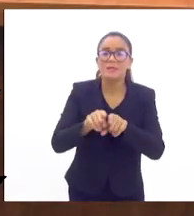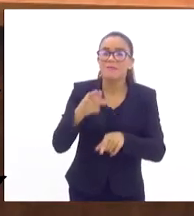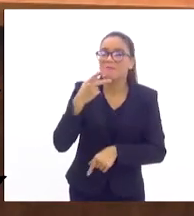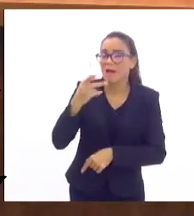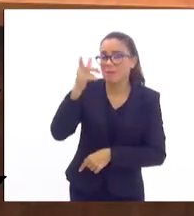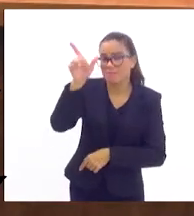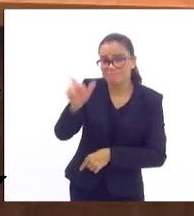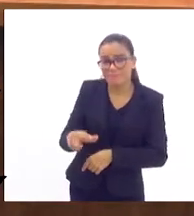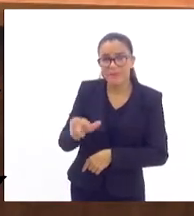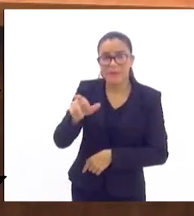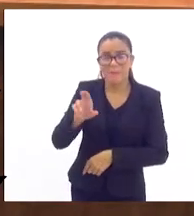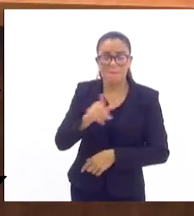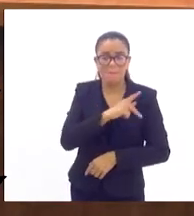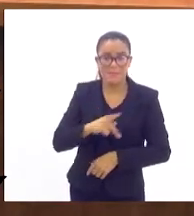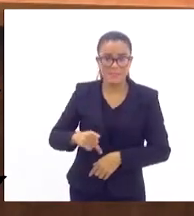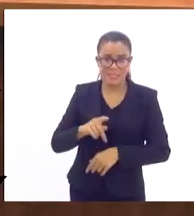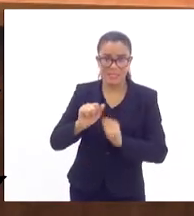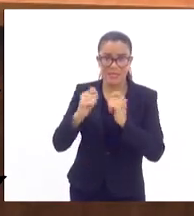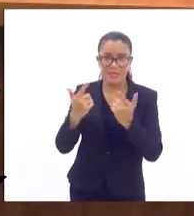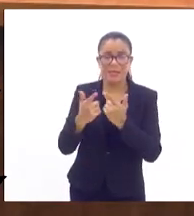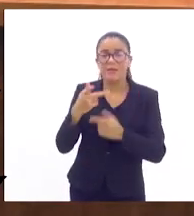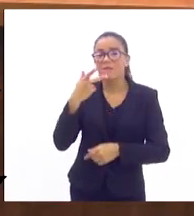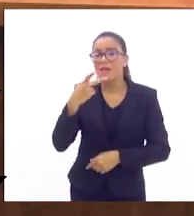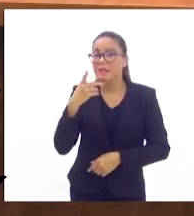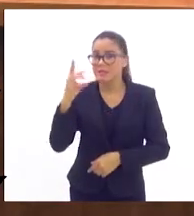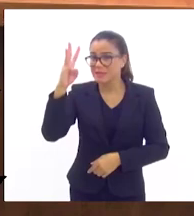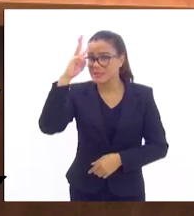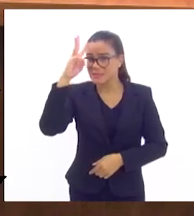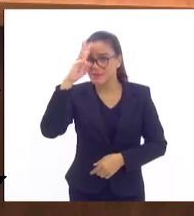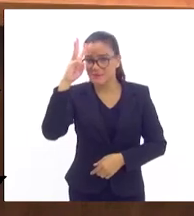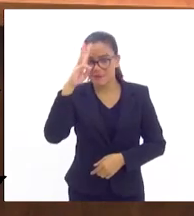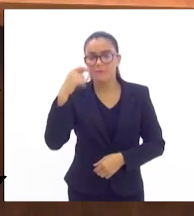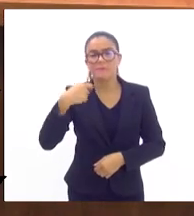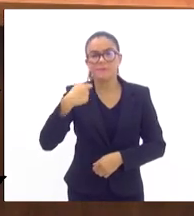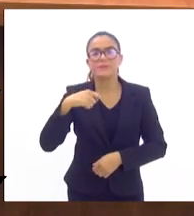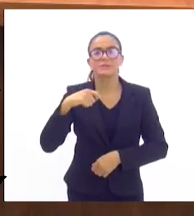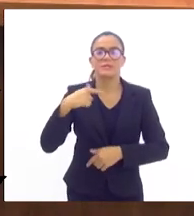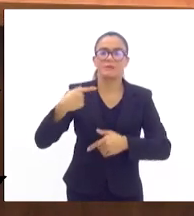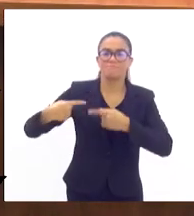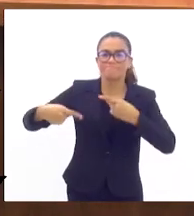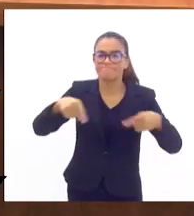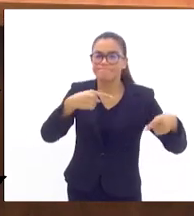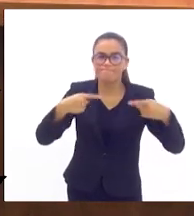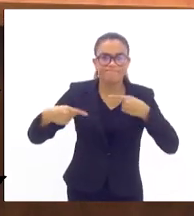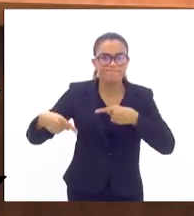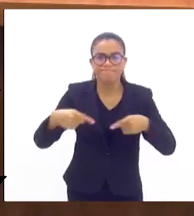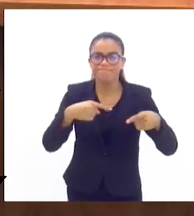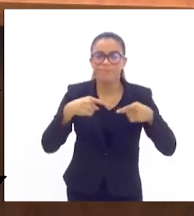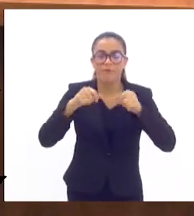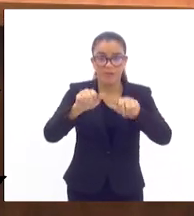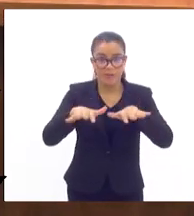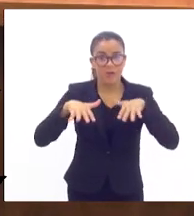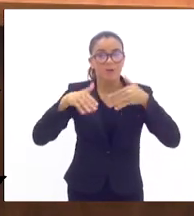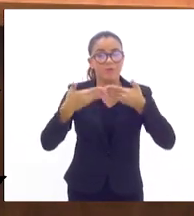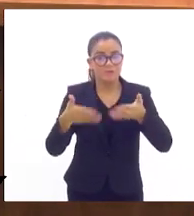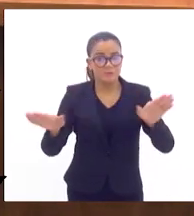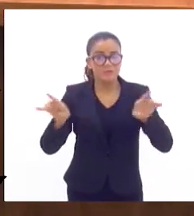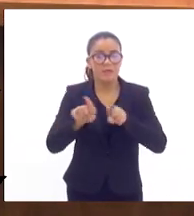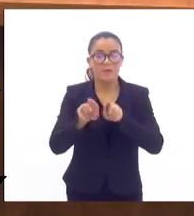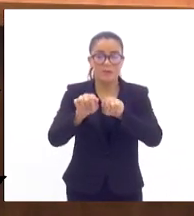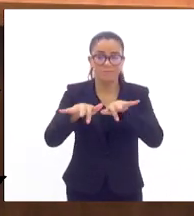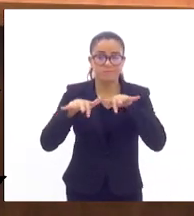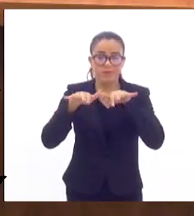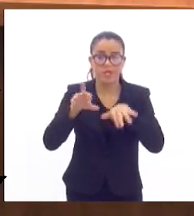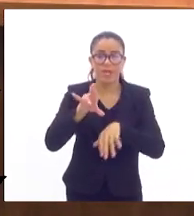presidente dessa casa que na próxima terça-feira, devido a todo esse problema com essa empresa Rio Mais, nós vamos ter uma audiência pública também na Câmara de Vereadores